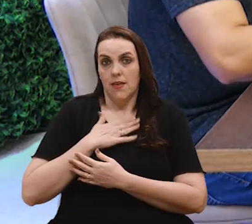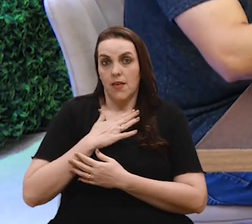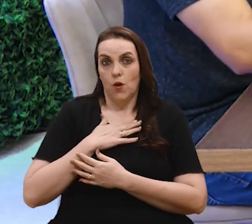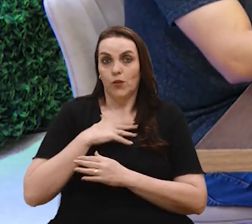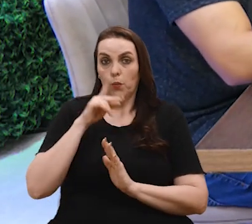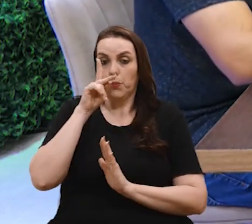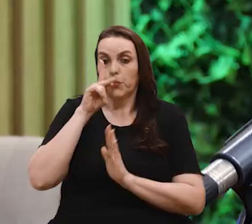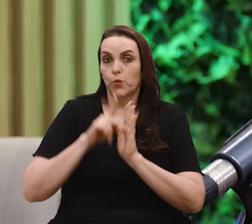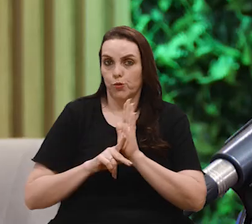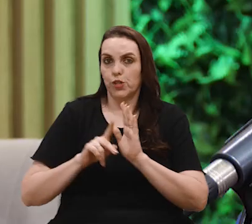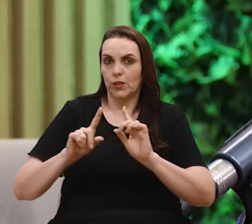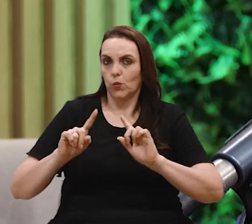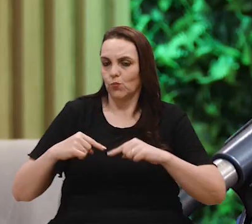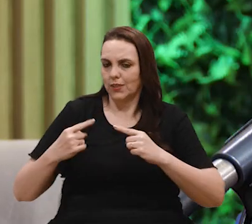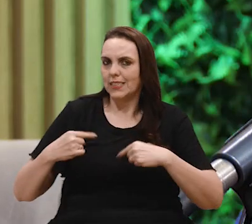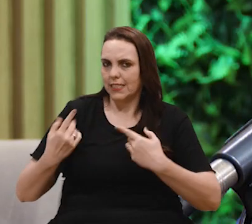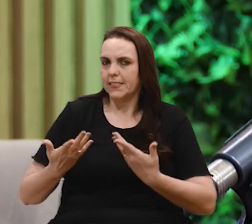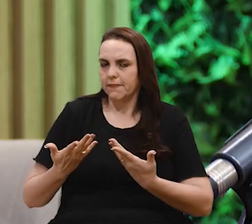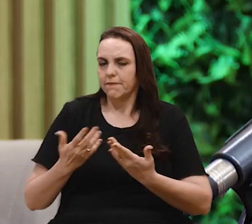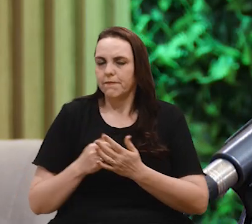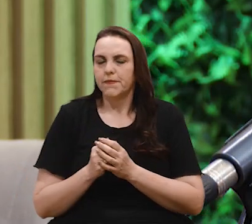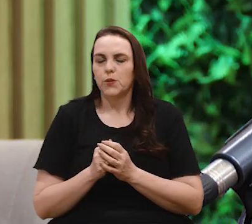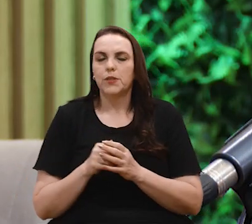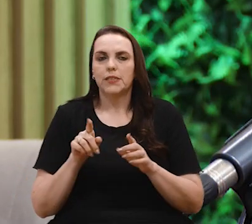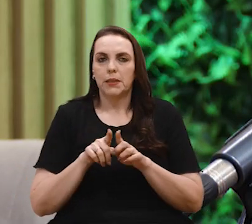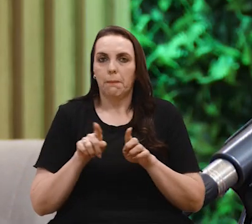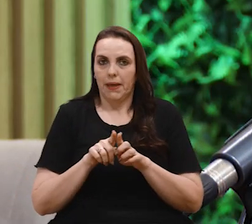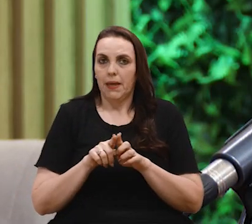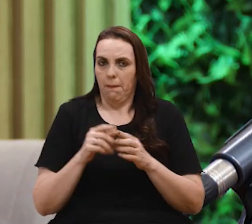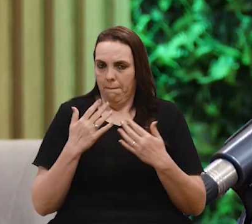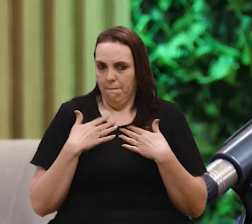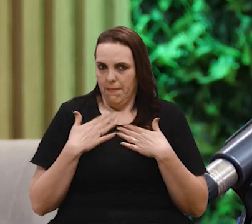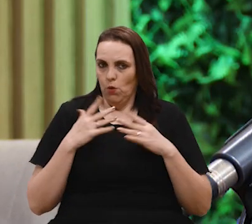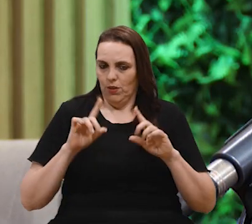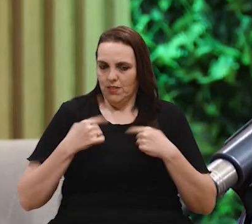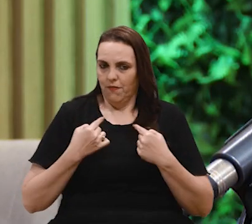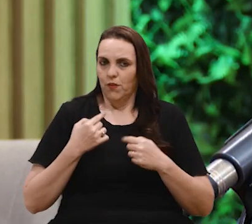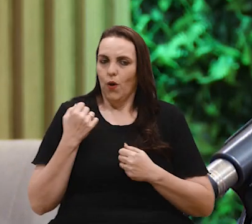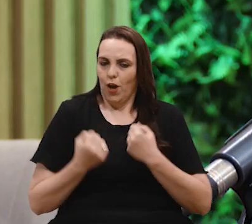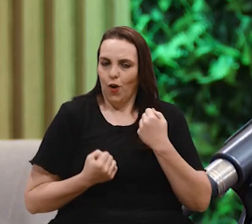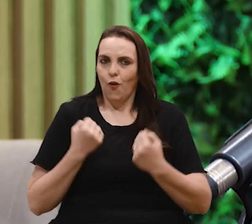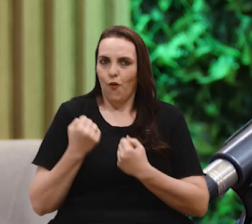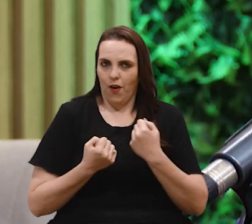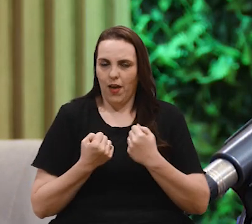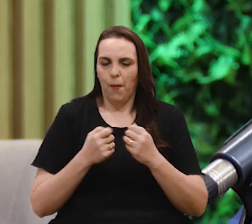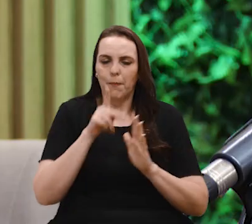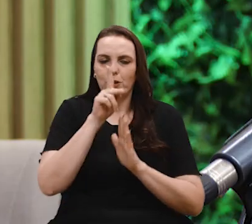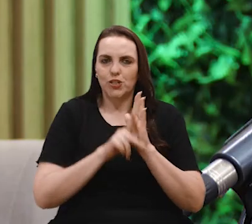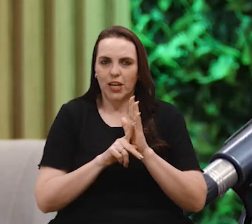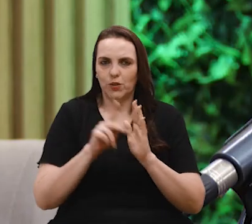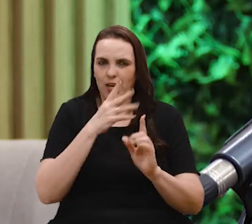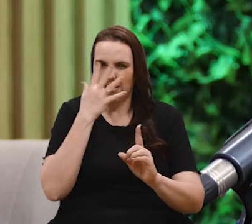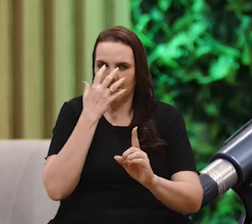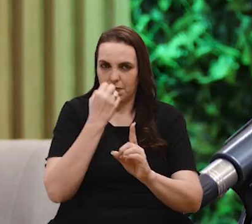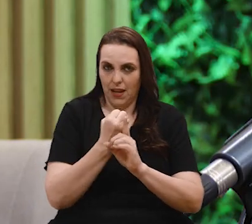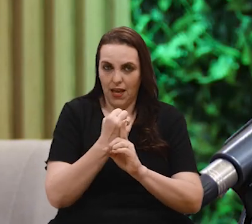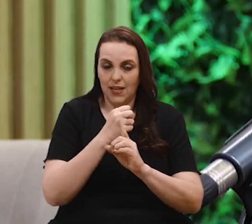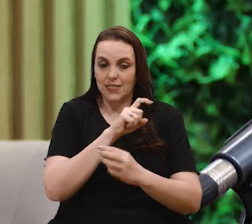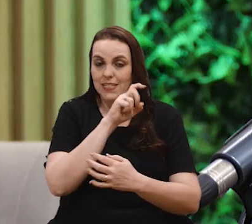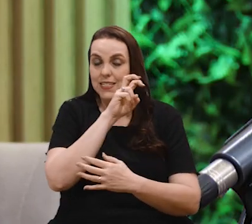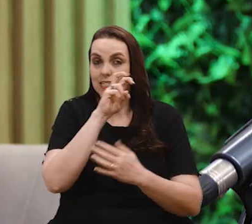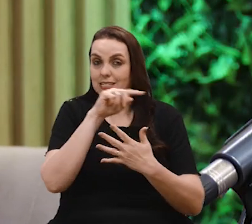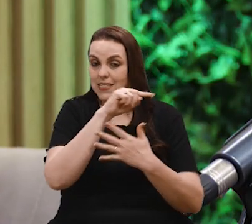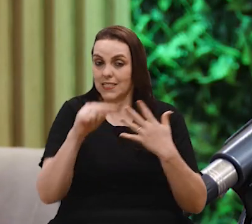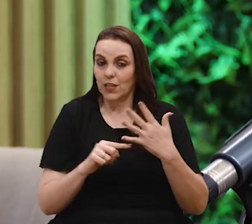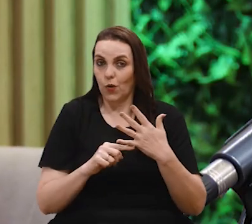venho de um projeto, um desafio. Uhum. Eu tenho um projeto e um desafio, que é correr... O projeto é o Projeto Inspirar, ele tem 5 pilares, e um dos pilares